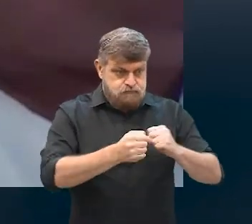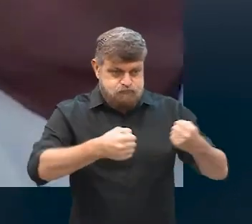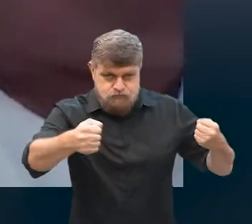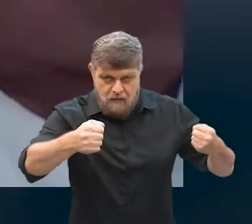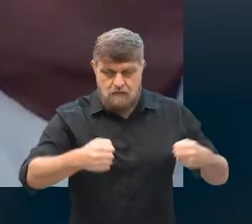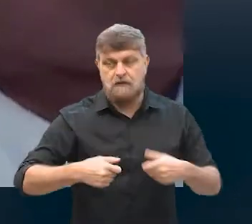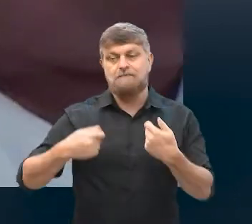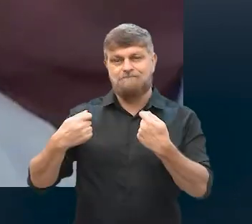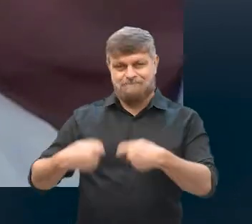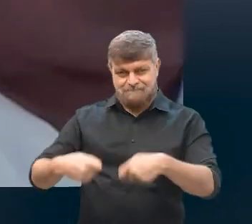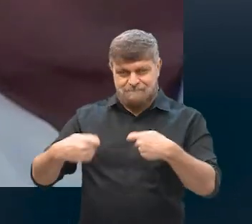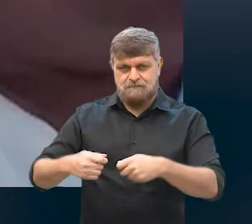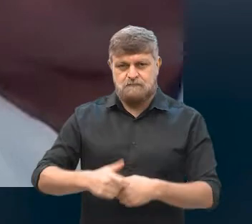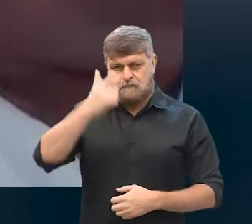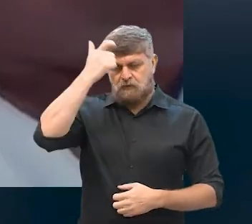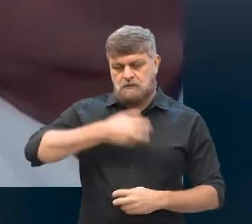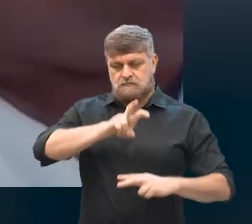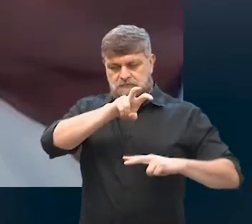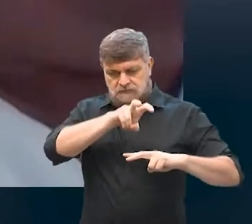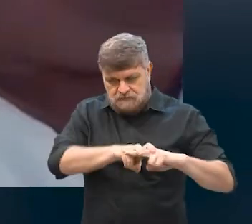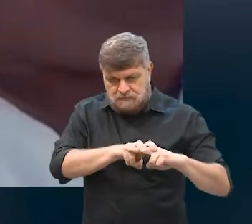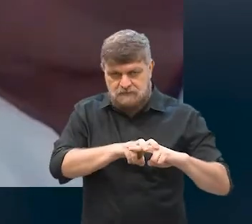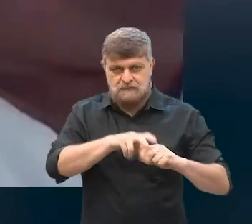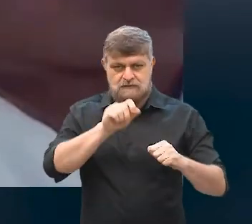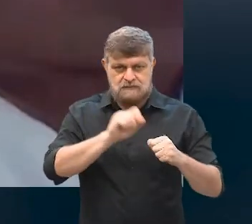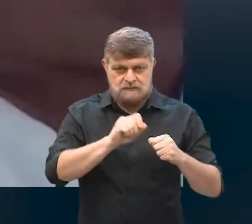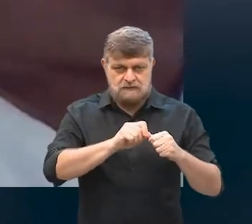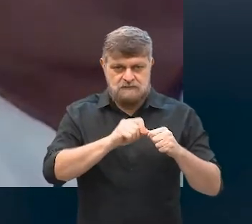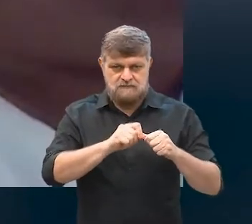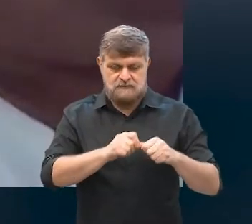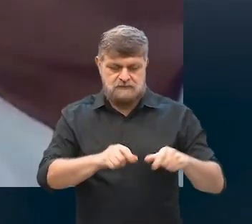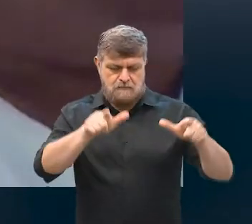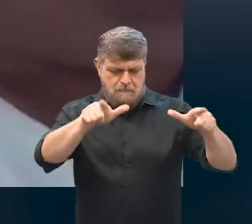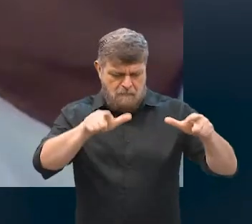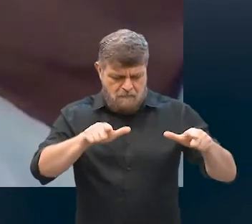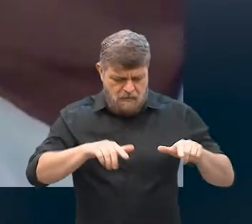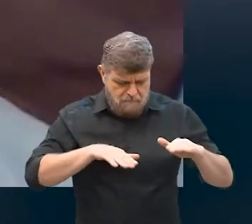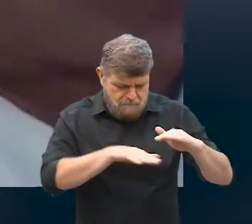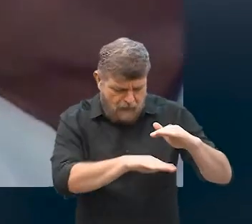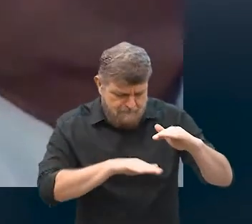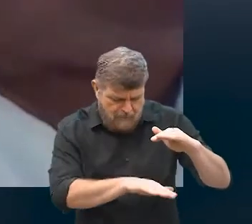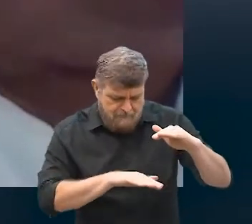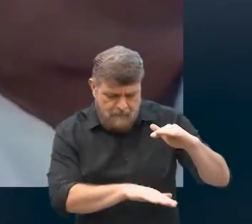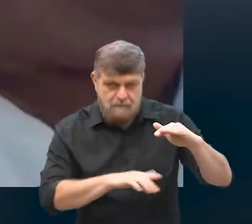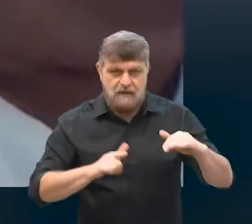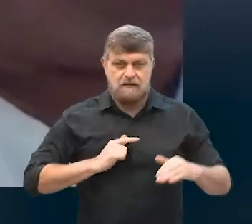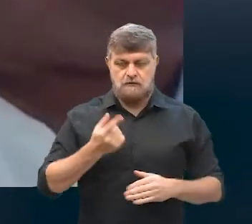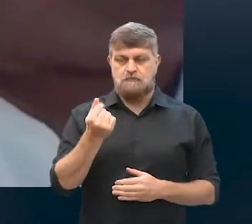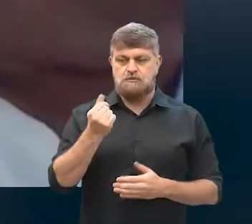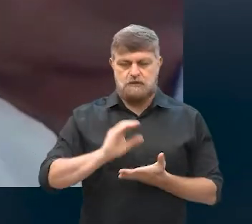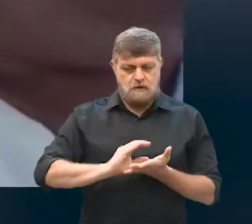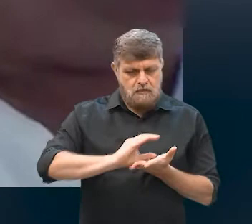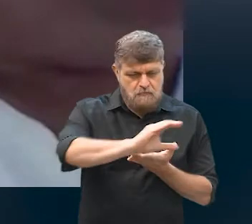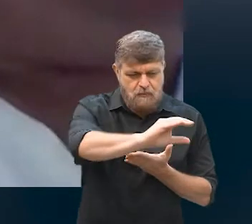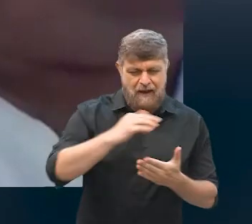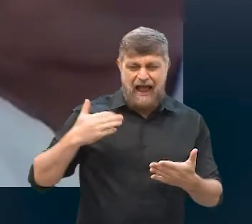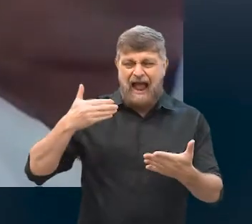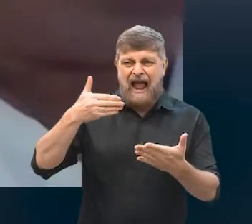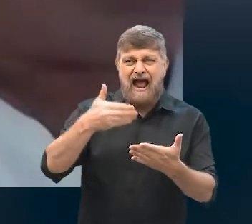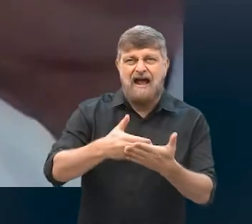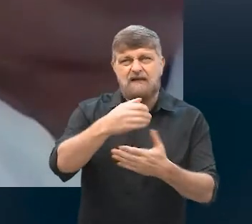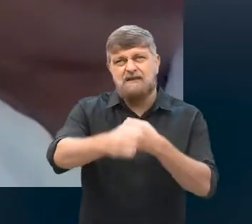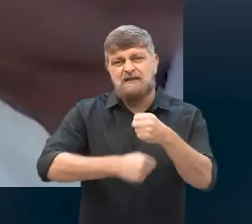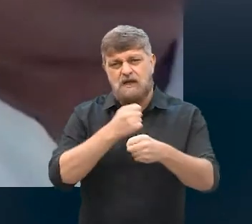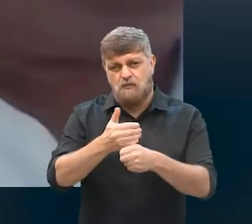para mim também, quando eu preciso sentar e fazer aquele repor com as bandejas, tudo. Então, o investimento eu acho que vai tranquilo até metade do ano que